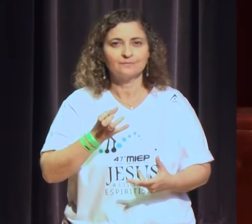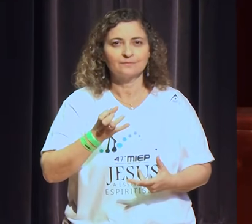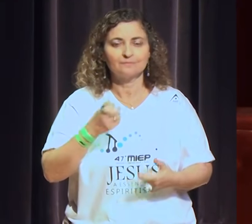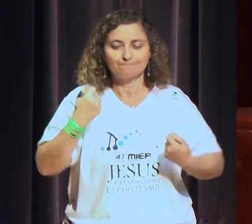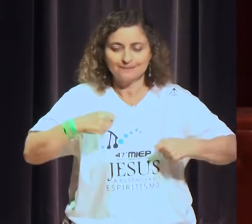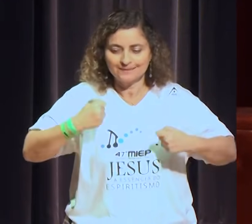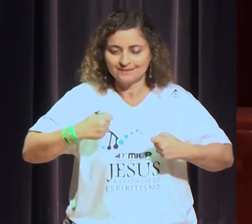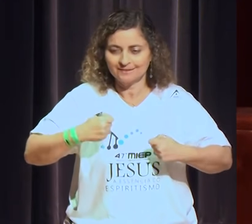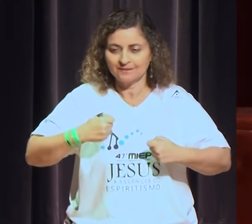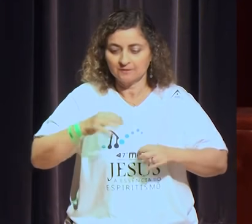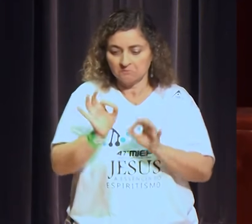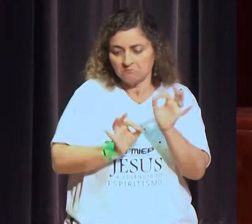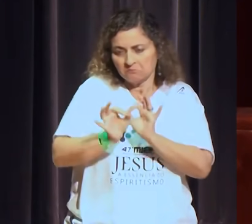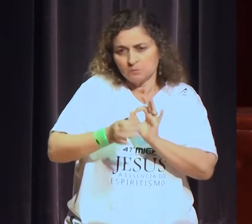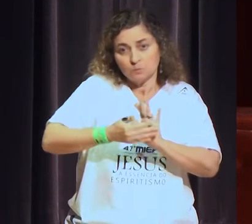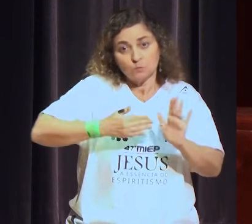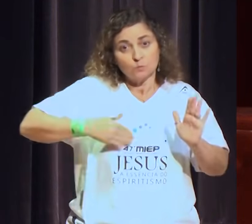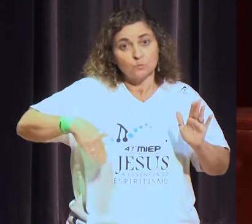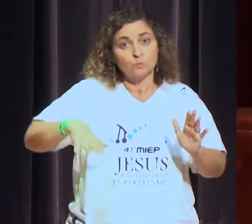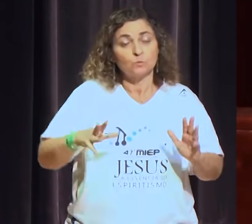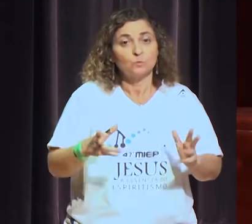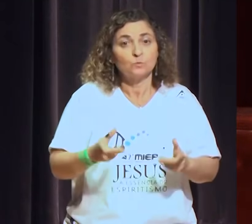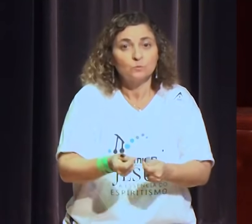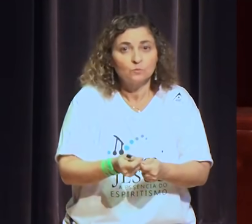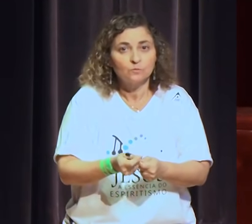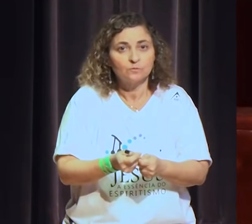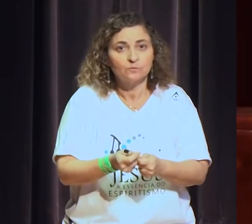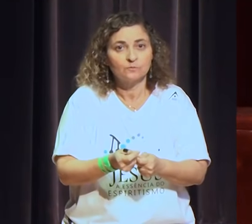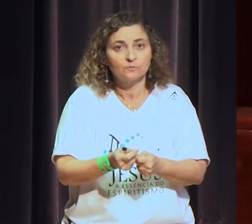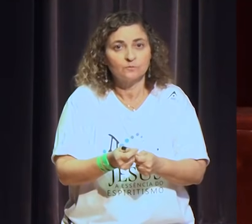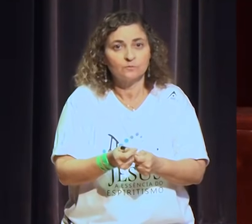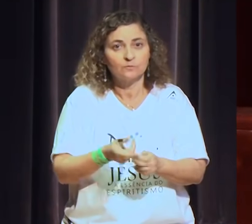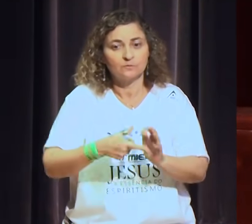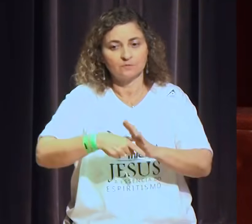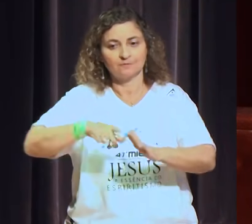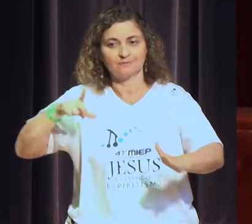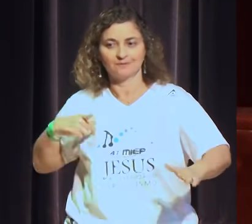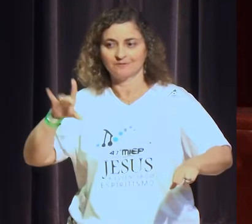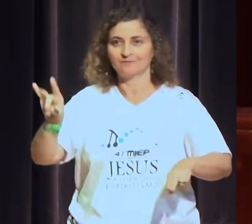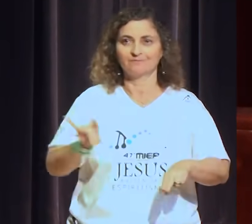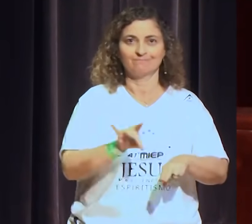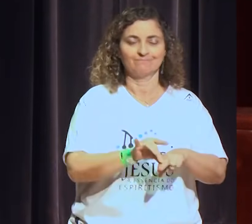todas as plantas da terra tiveram que ser desenhadas